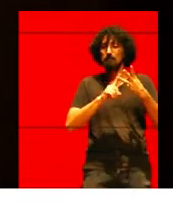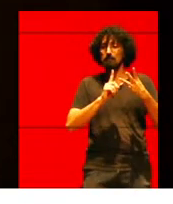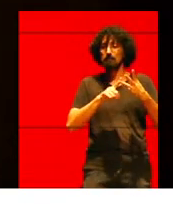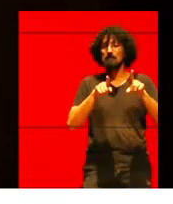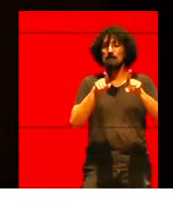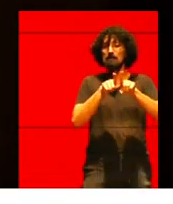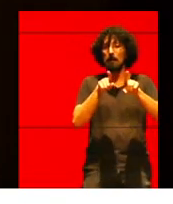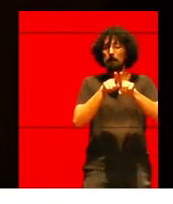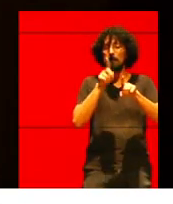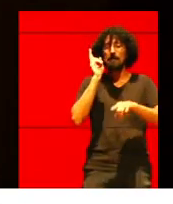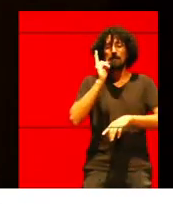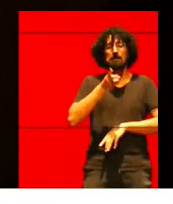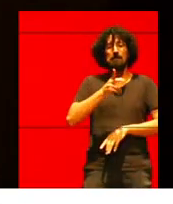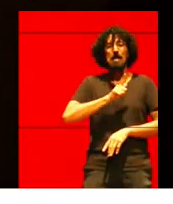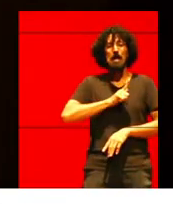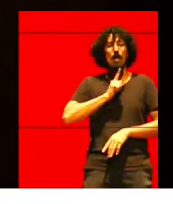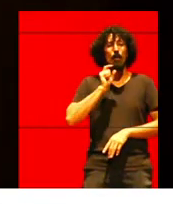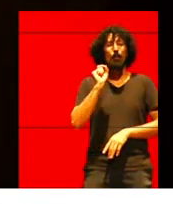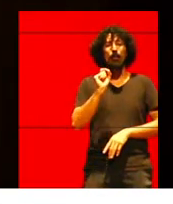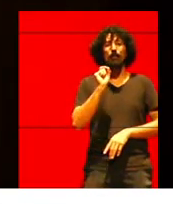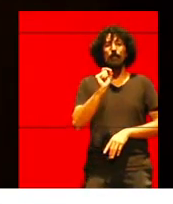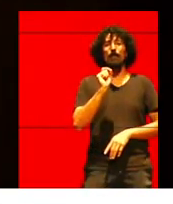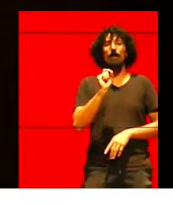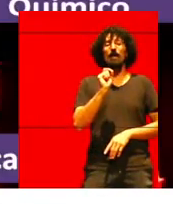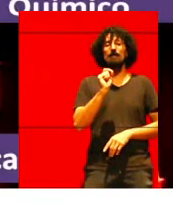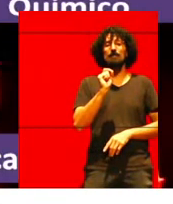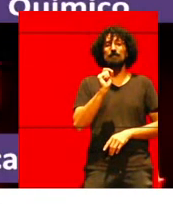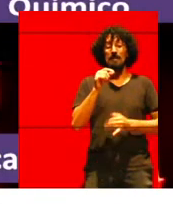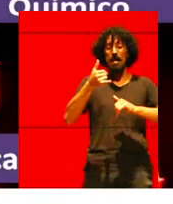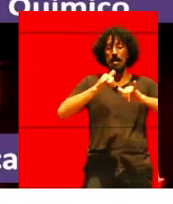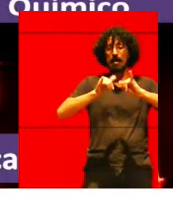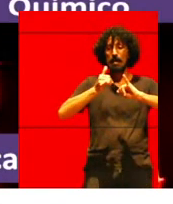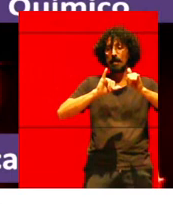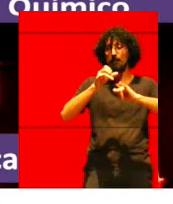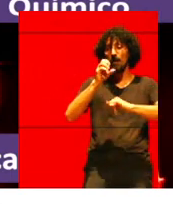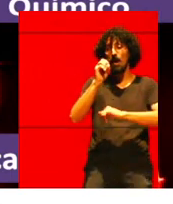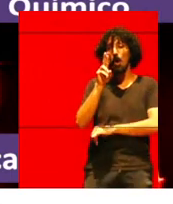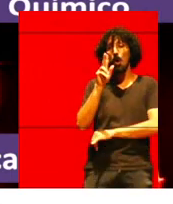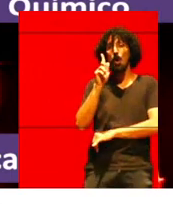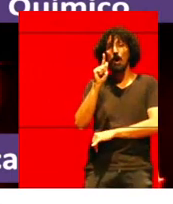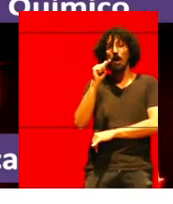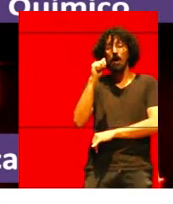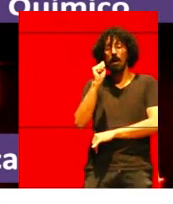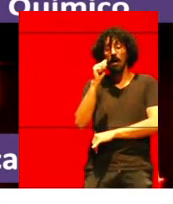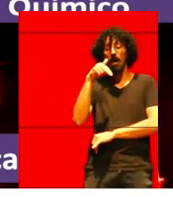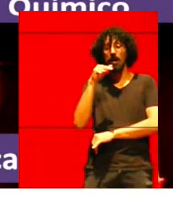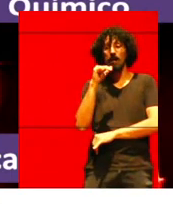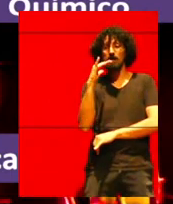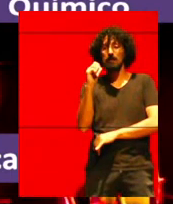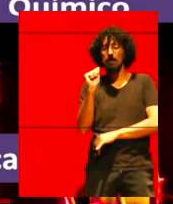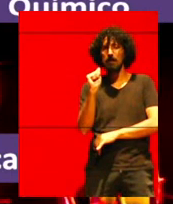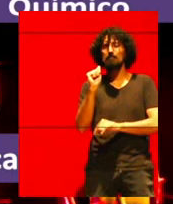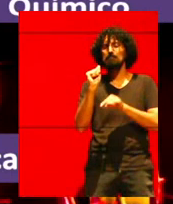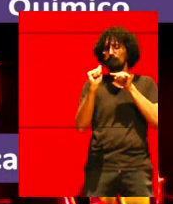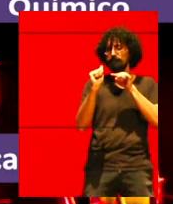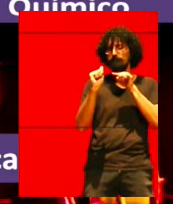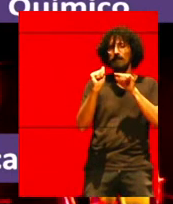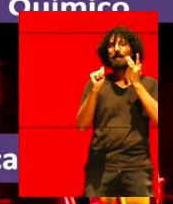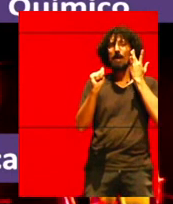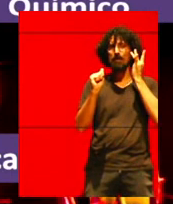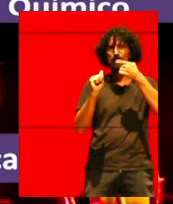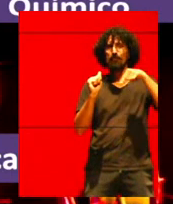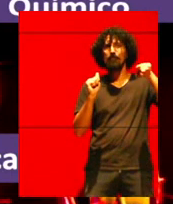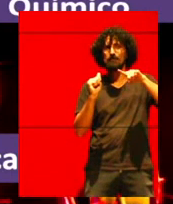é figurinha carimbada aí, química orgânica. E acredito que dessa química